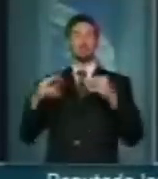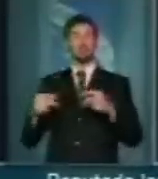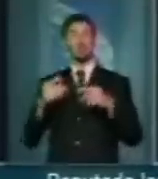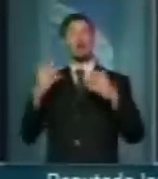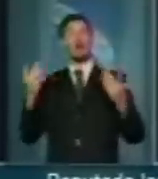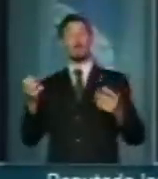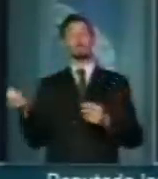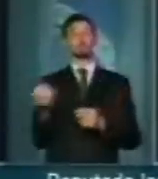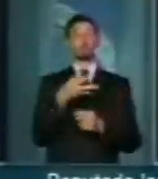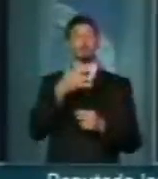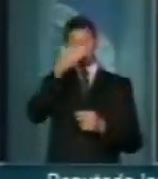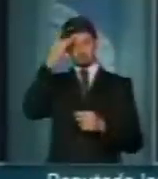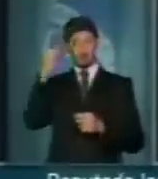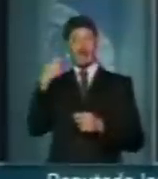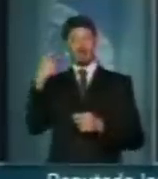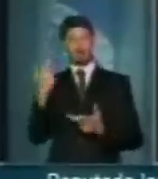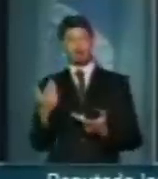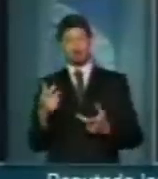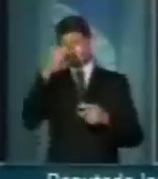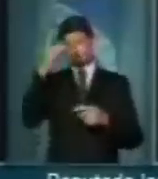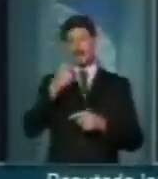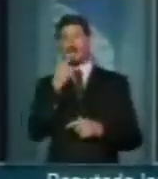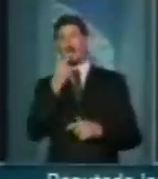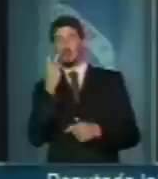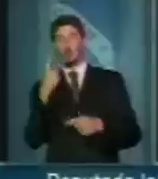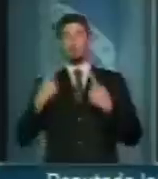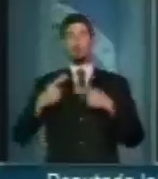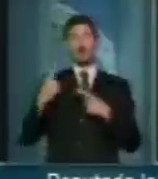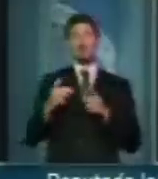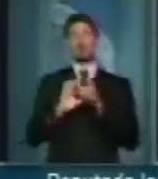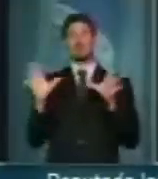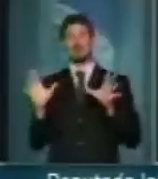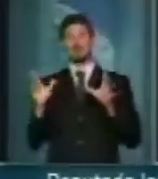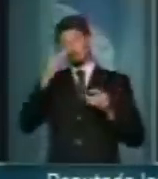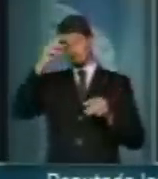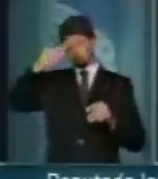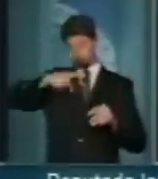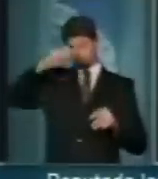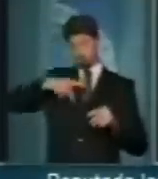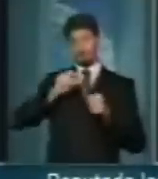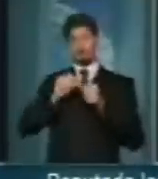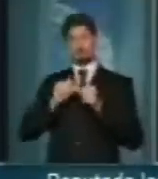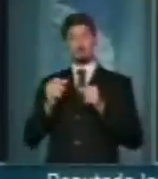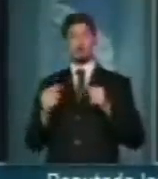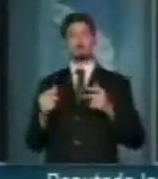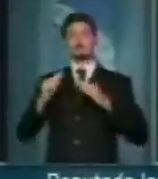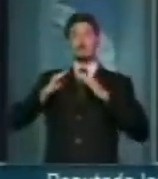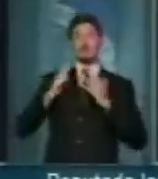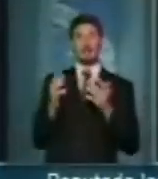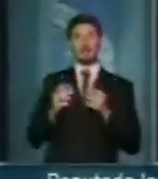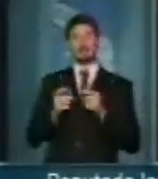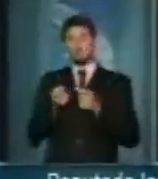novos talentos, os músicos independentes, os autoprodutores, ou seja, os pequenos e